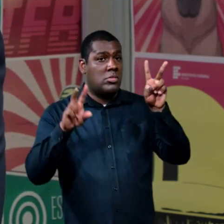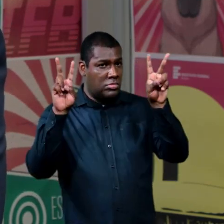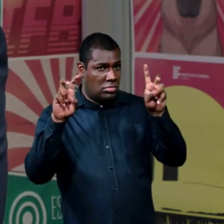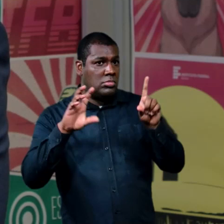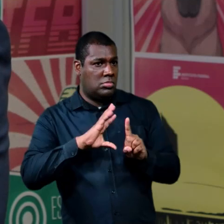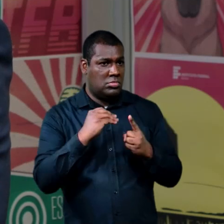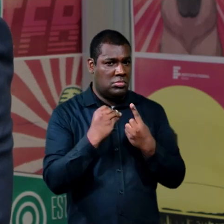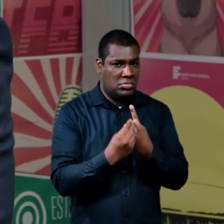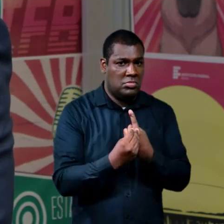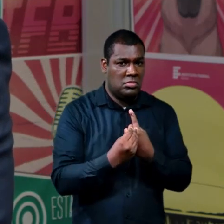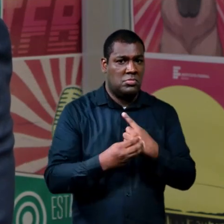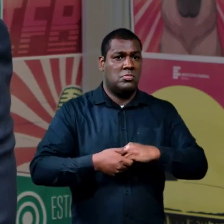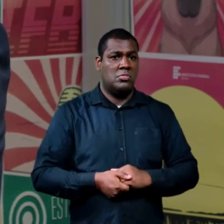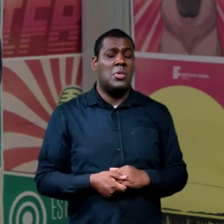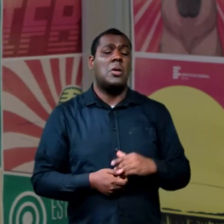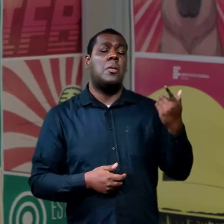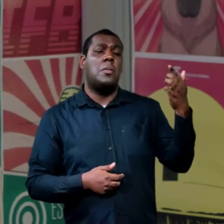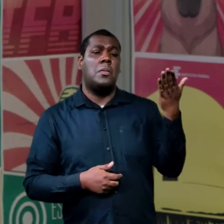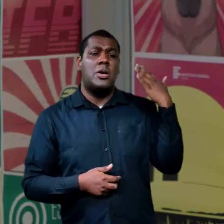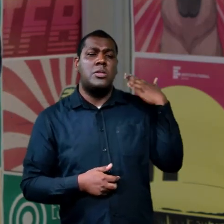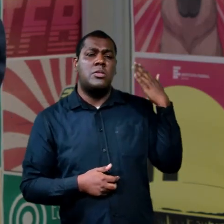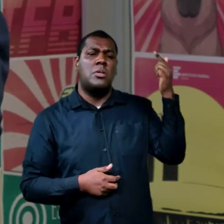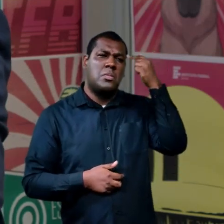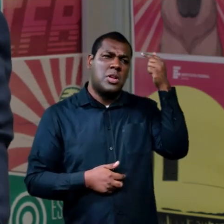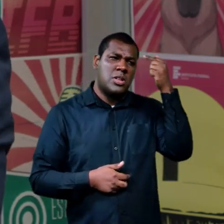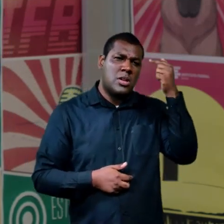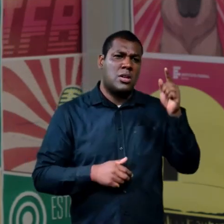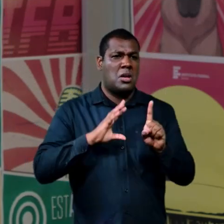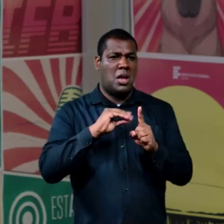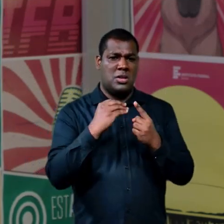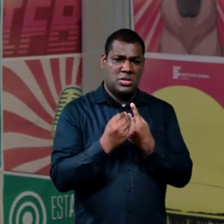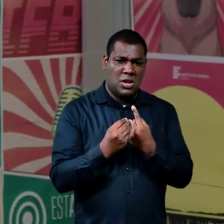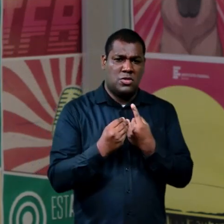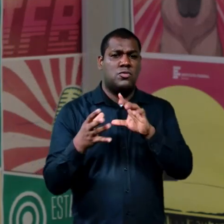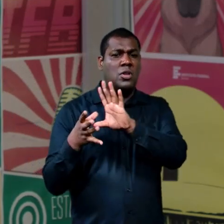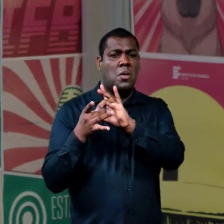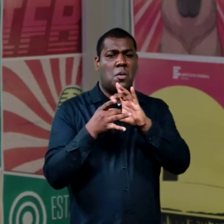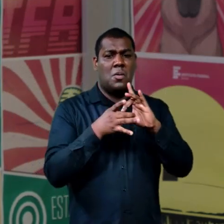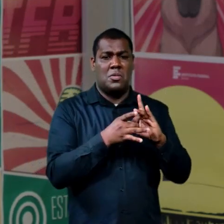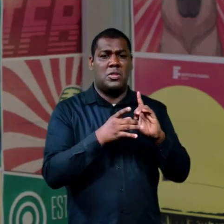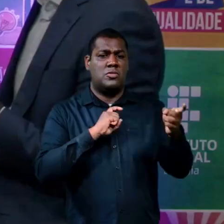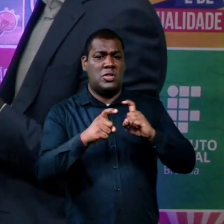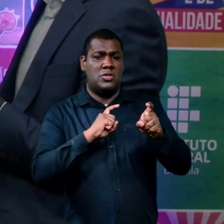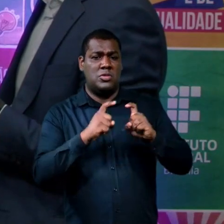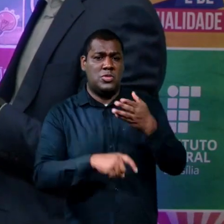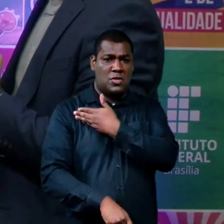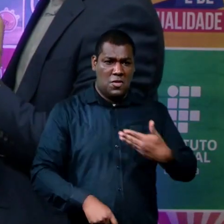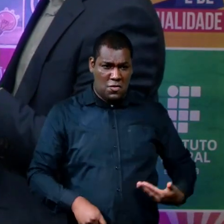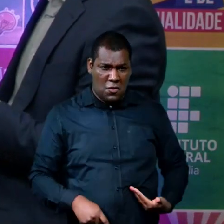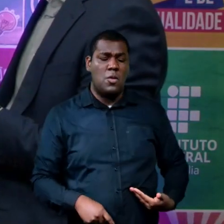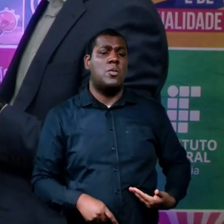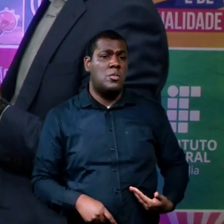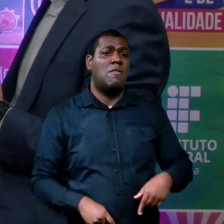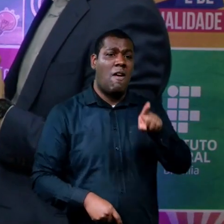uma época a se cogitar que o assédio sexual na esfera administrativa tinha que ser o mesmo da esfera criminal.